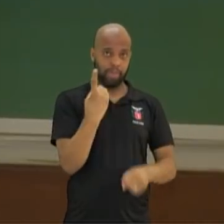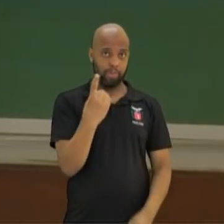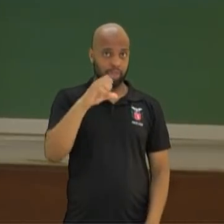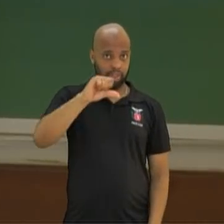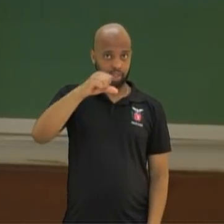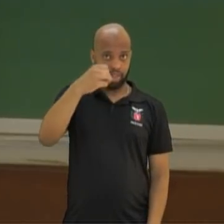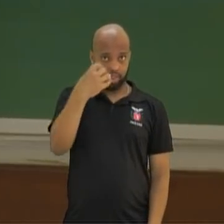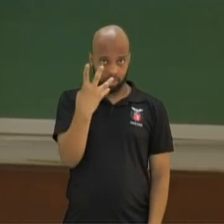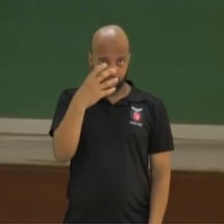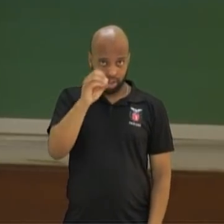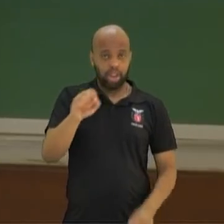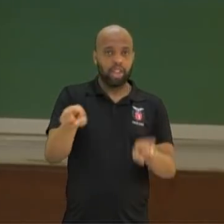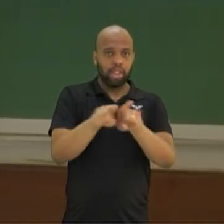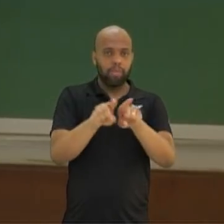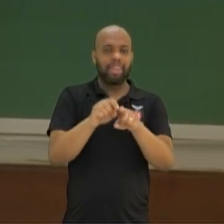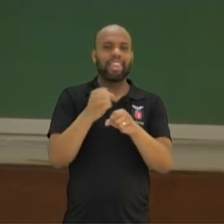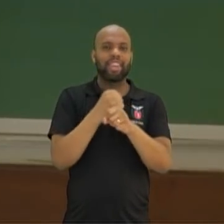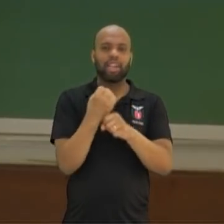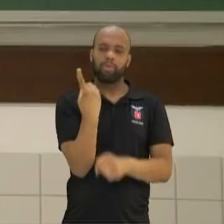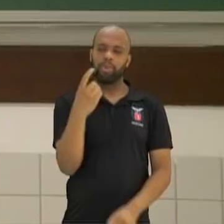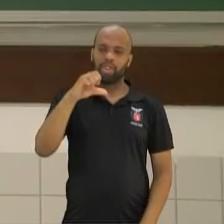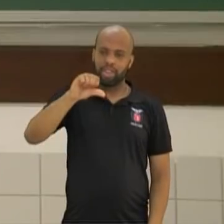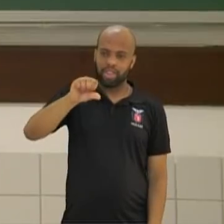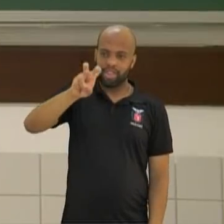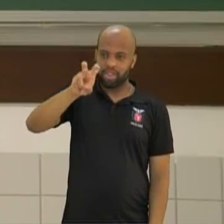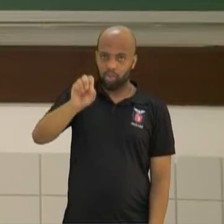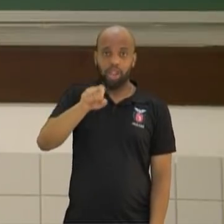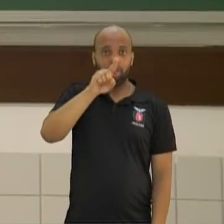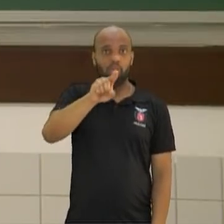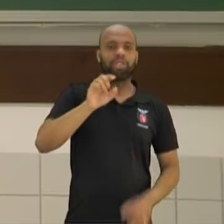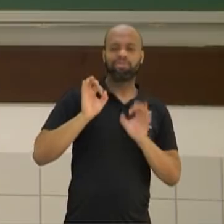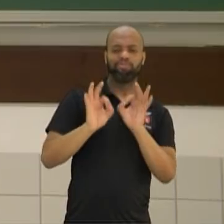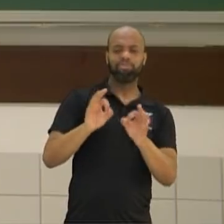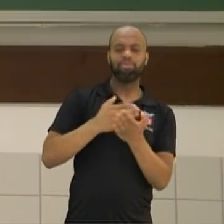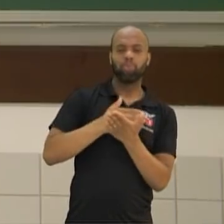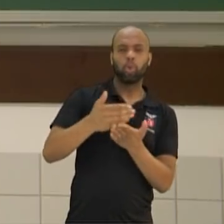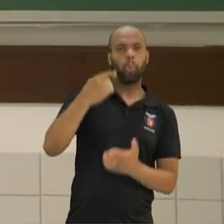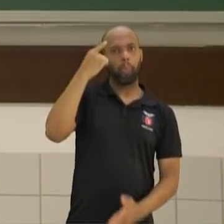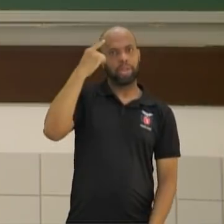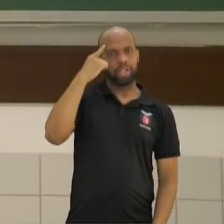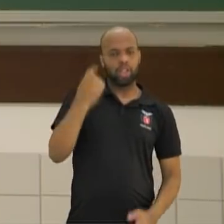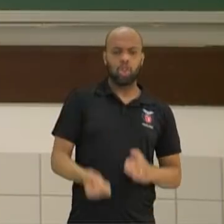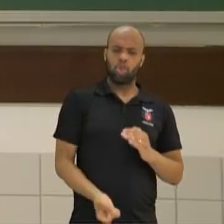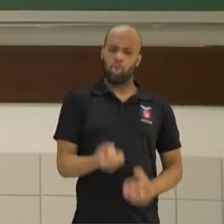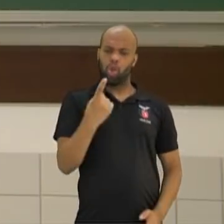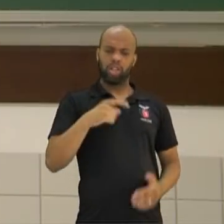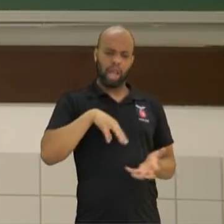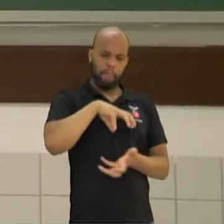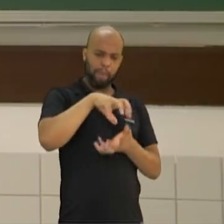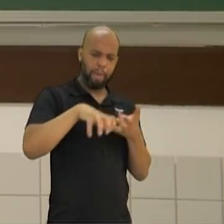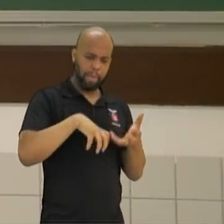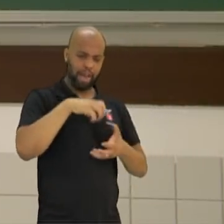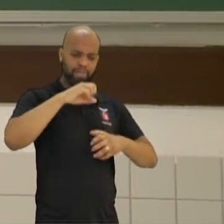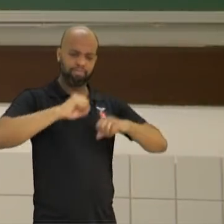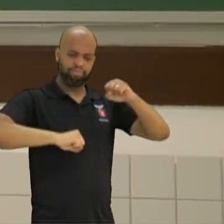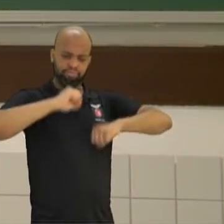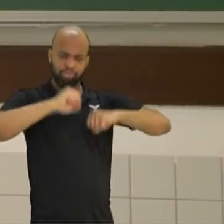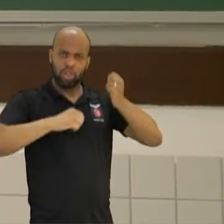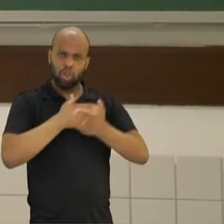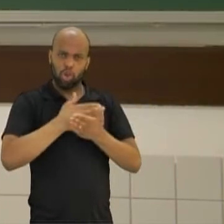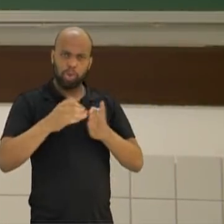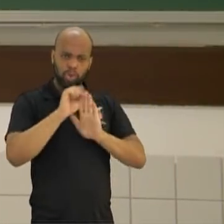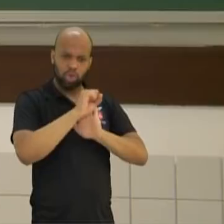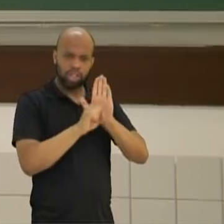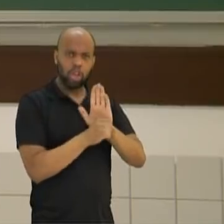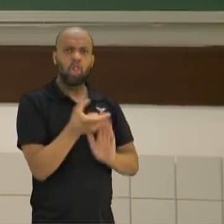falei década de 50, e vocês, tenho certeza, começaram a pensar assim, mas a Revolução Industrial não começou no século